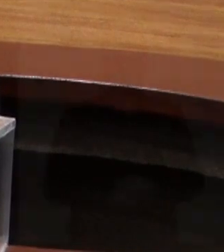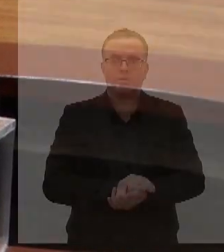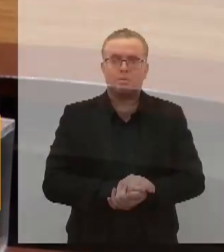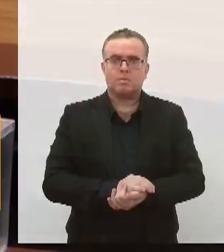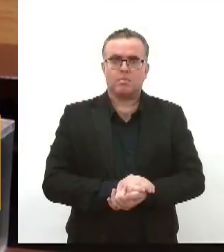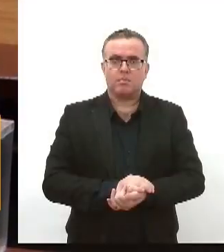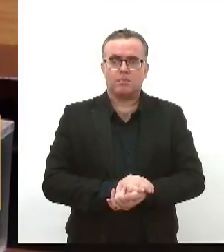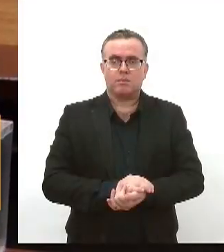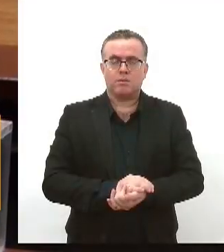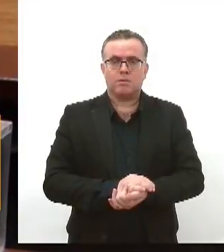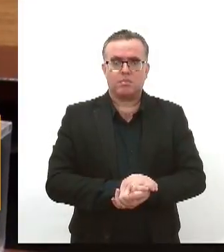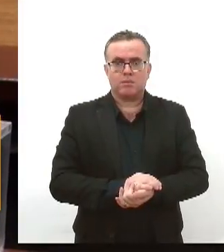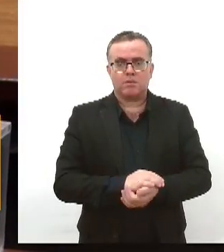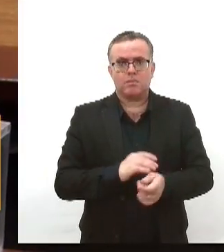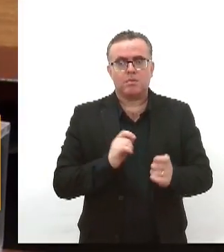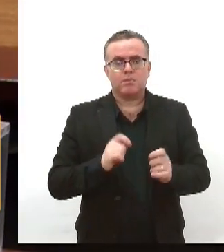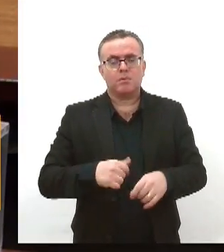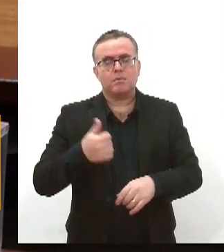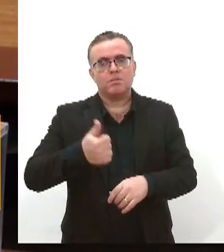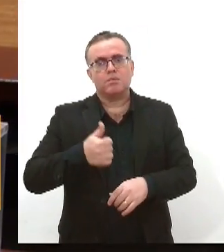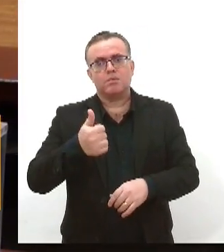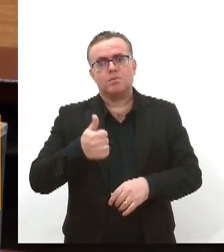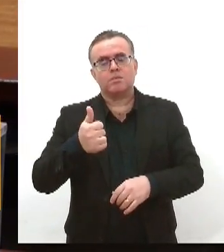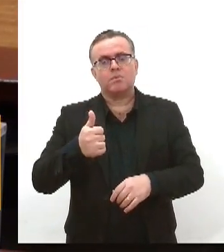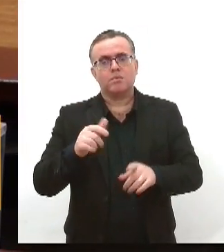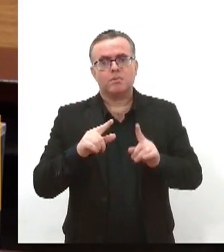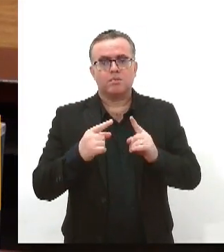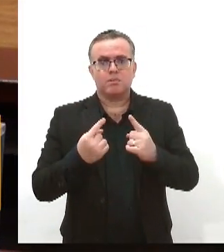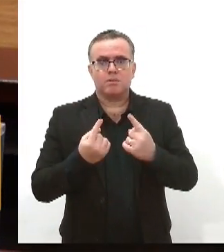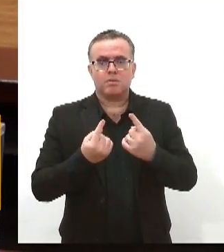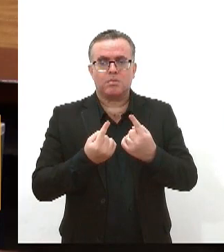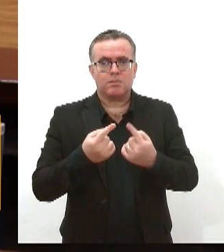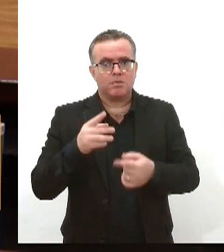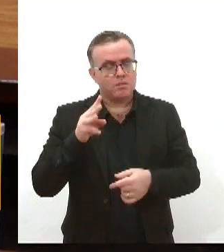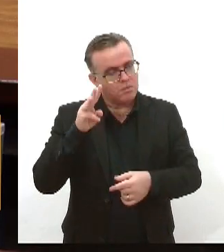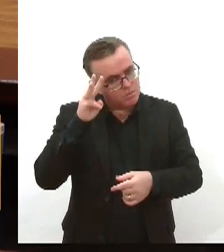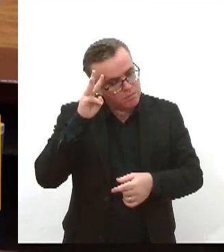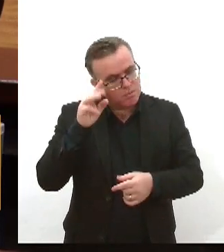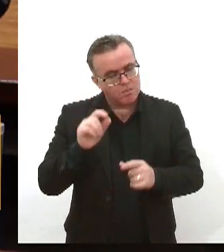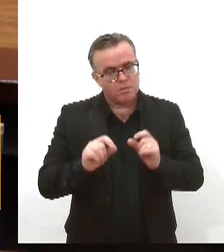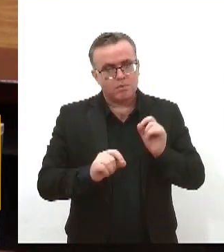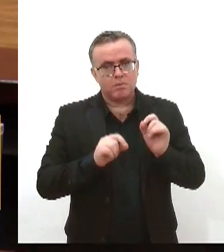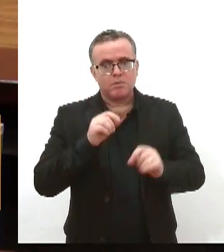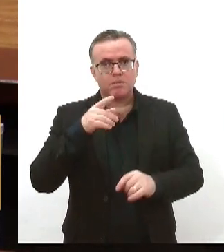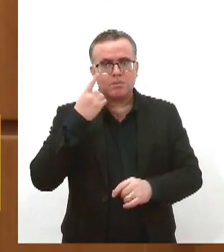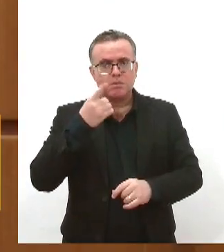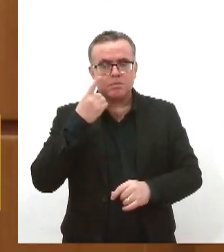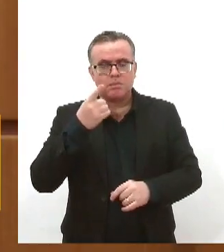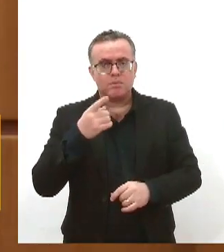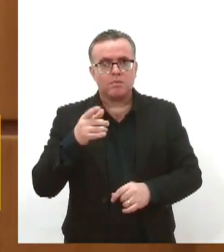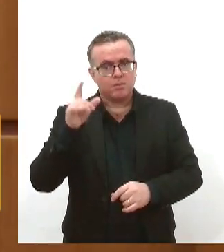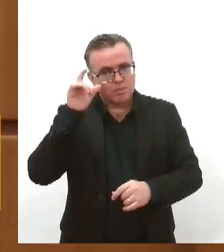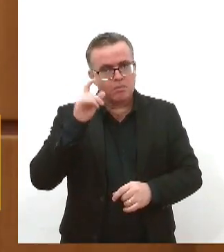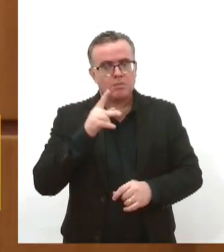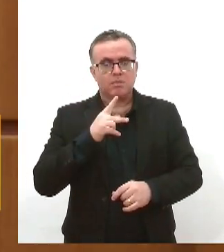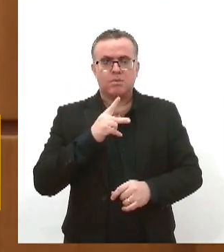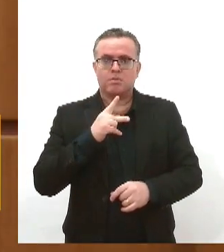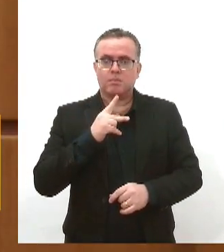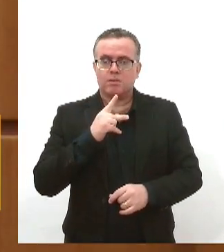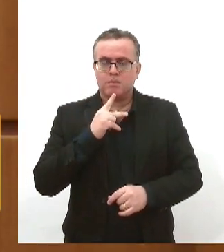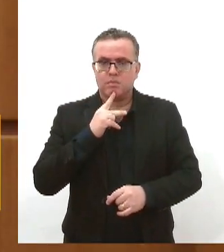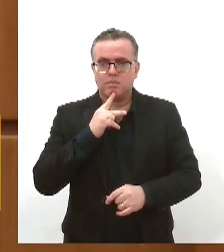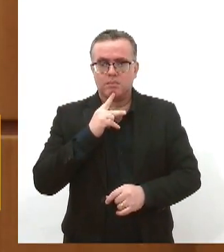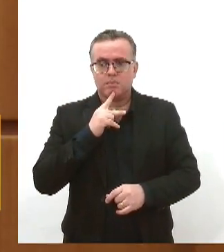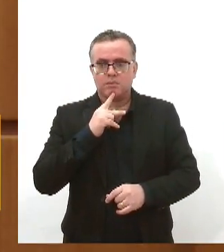Na primeira sessão plenária da terça-feira, o deputado estadual Luciano Pimentel, do PP, abriu os